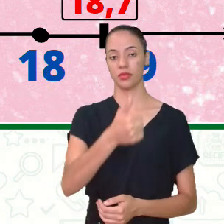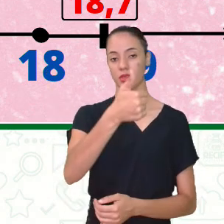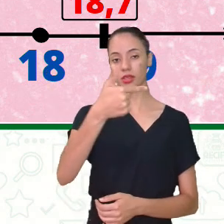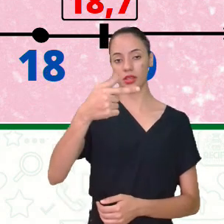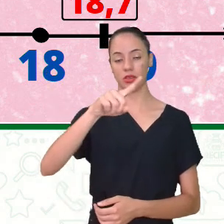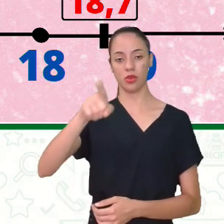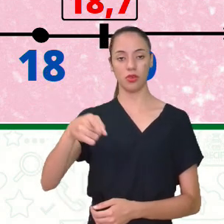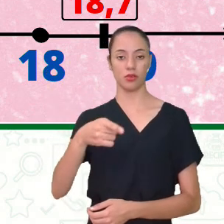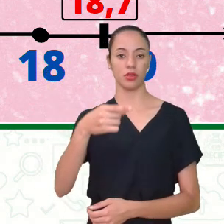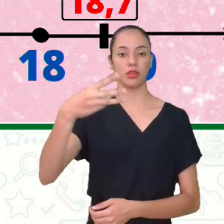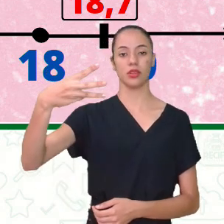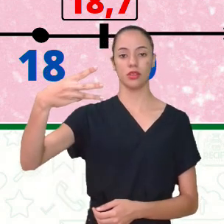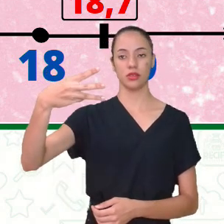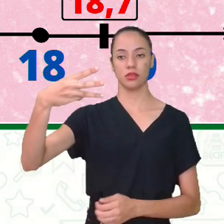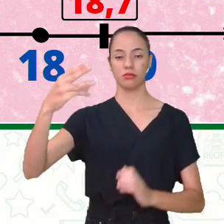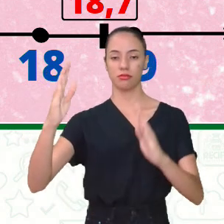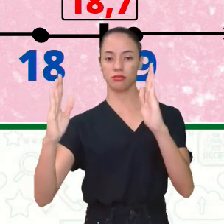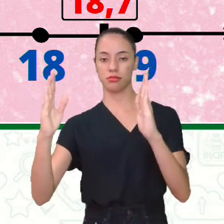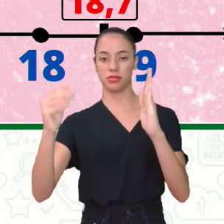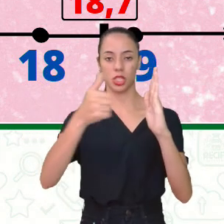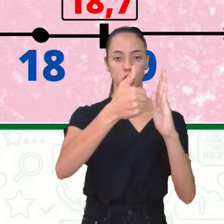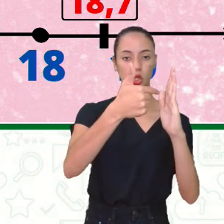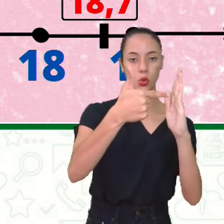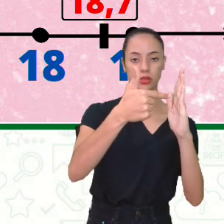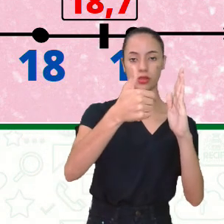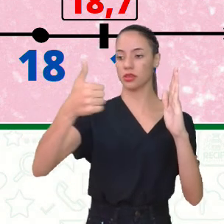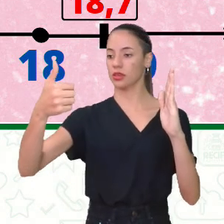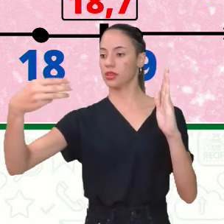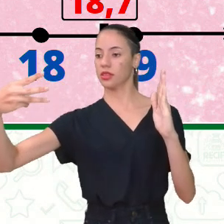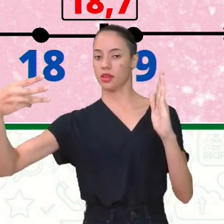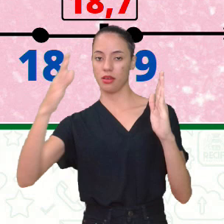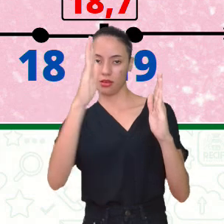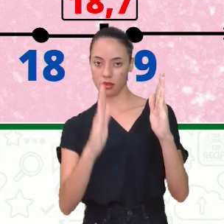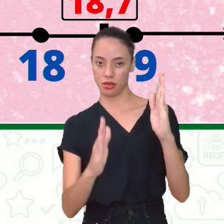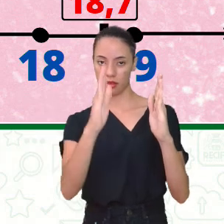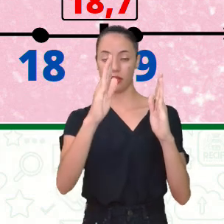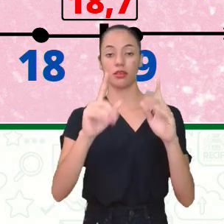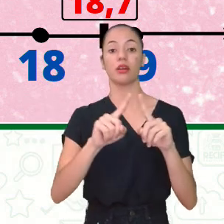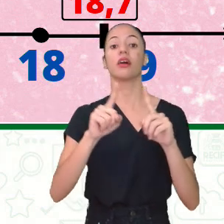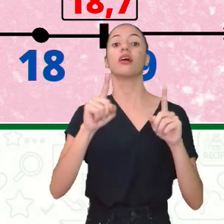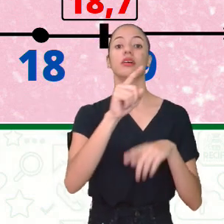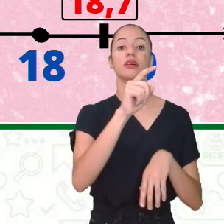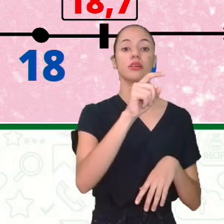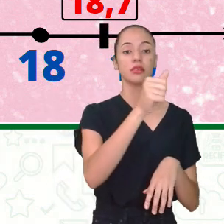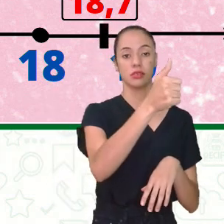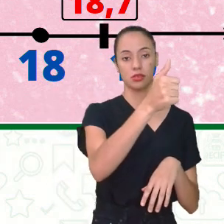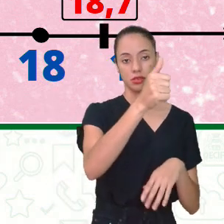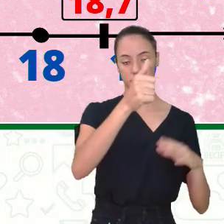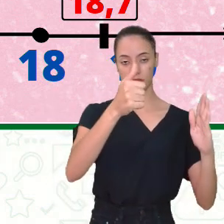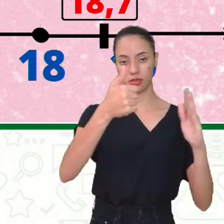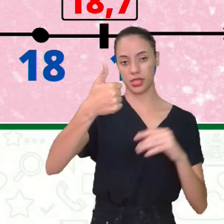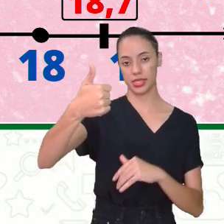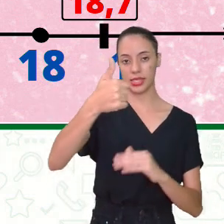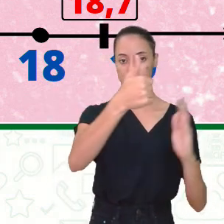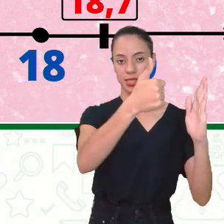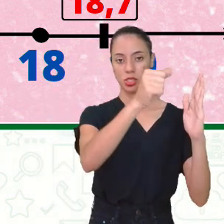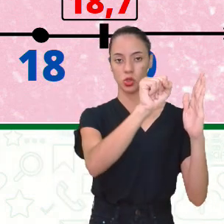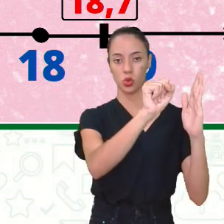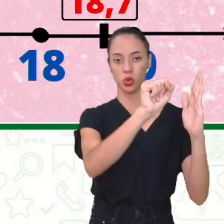12,3 está ali entre 12 e 13, né? E o 18,7 está ali entre o 18 e o